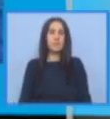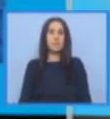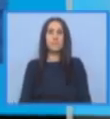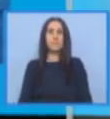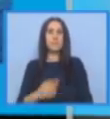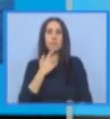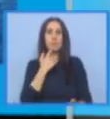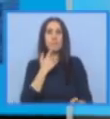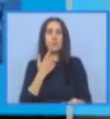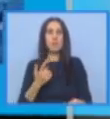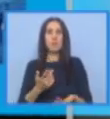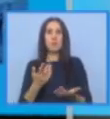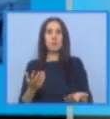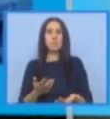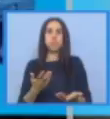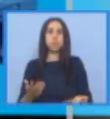digamos,